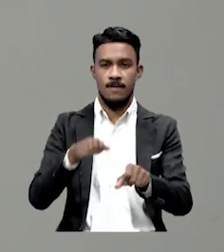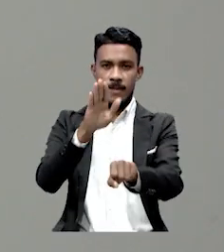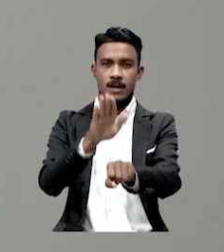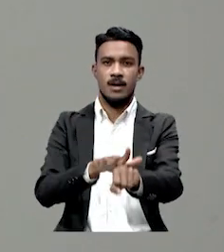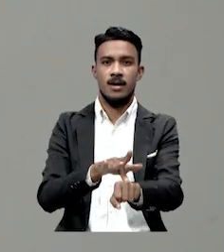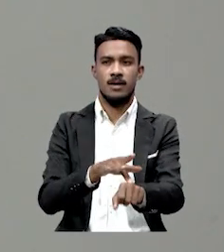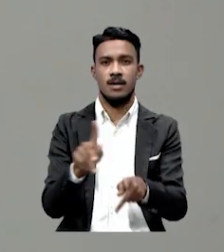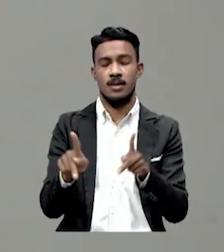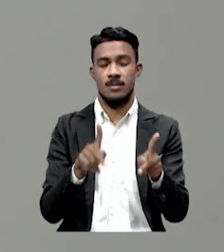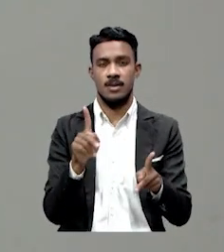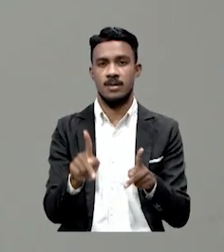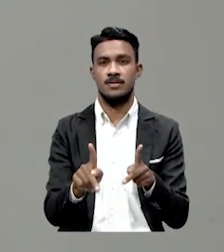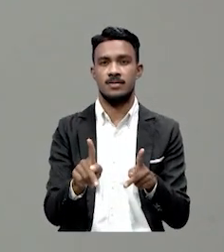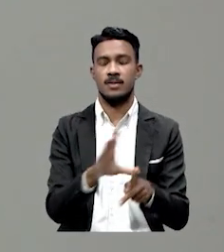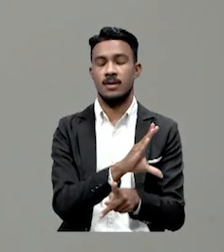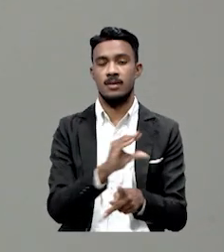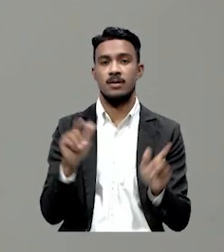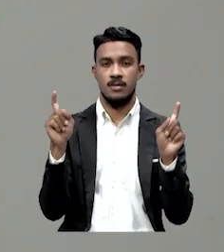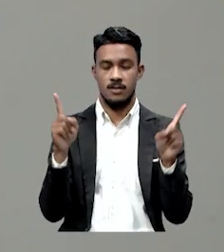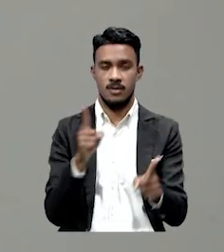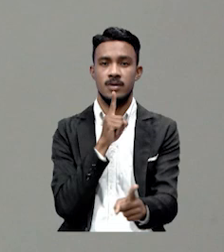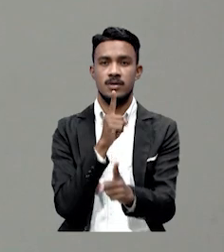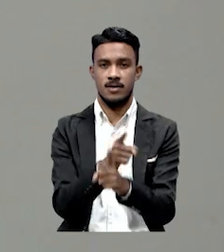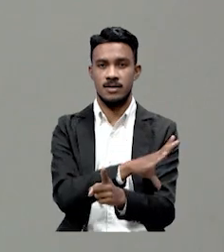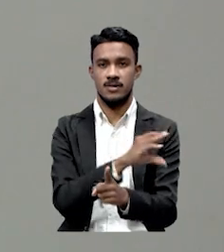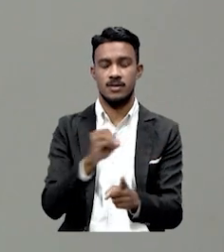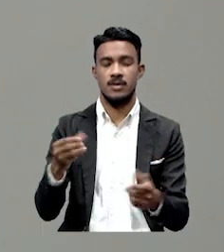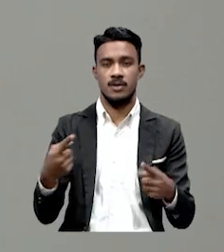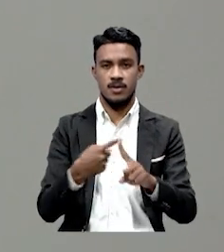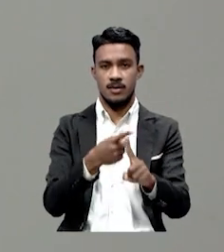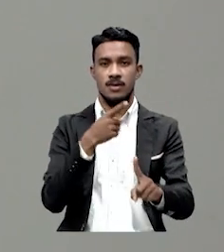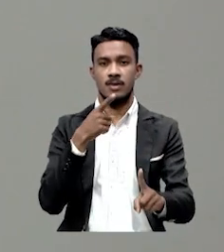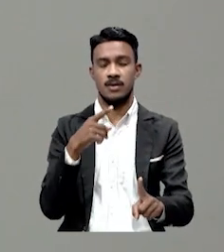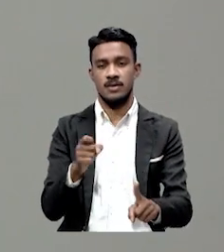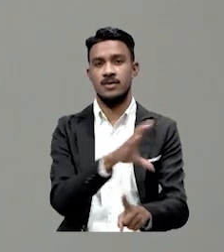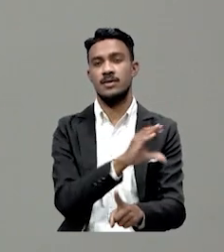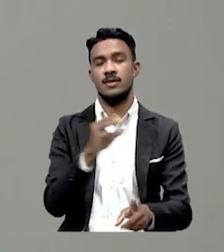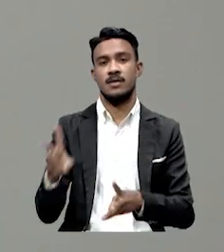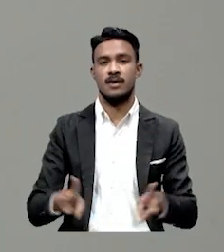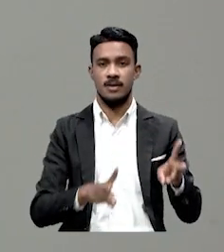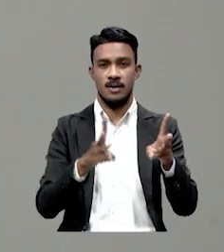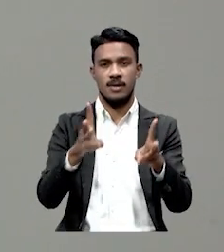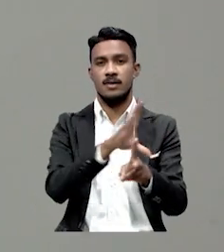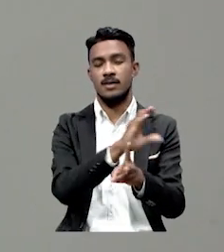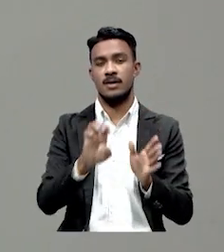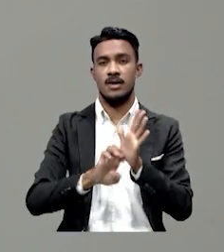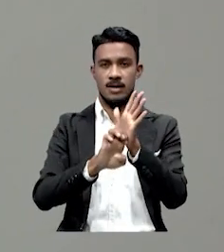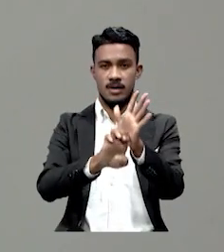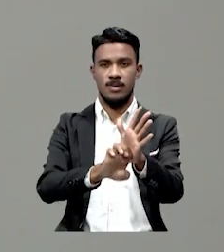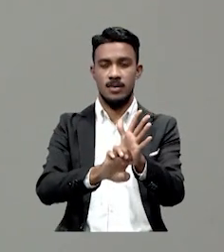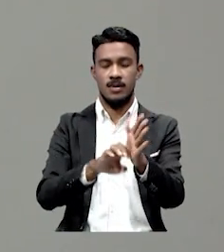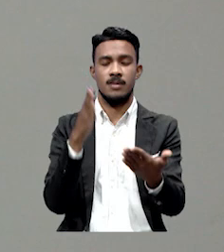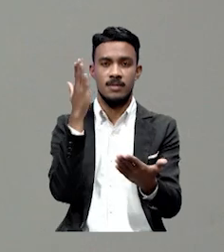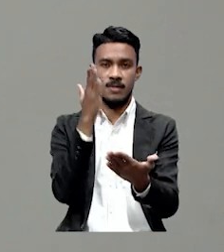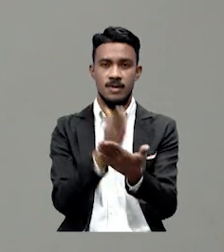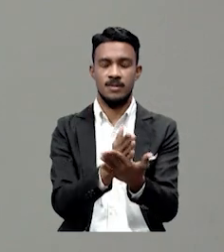and other objects can end up in the landfills and wastes, thereby contaminating our